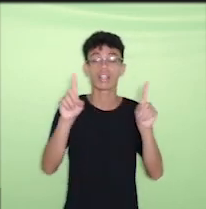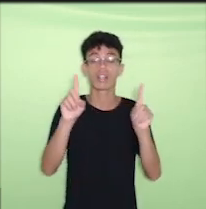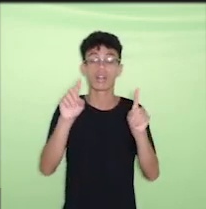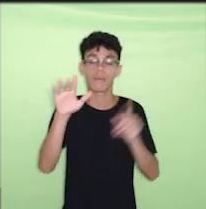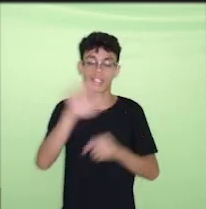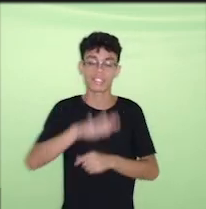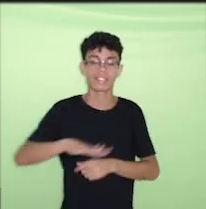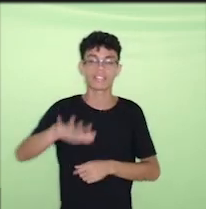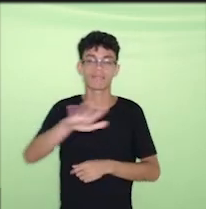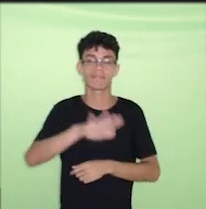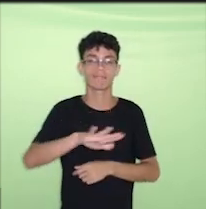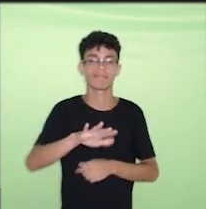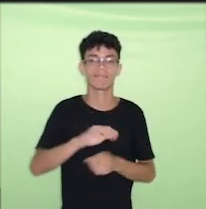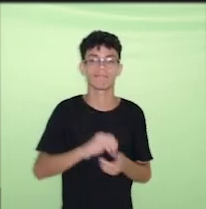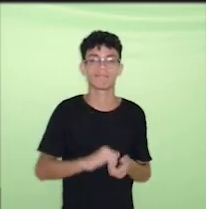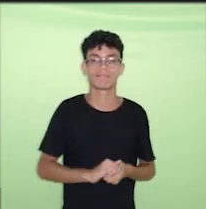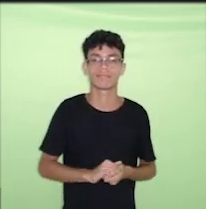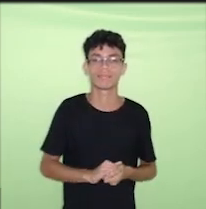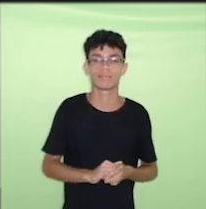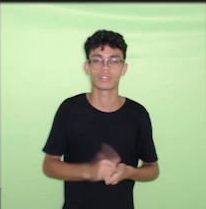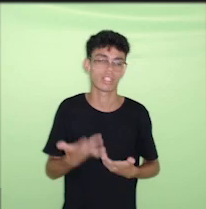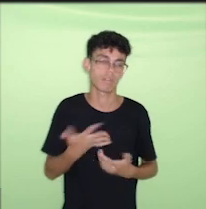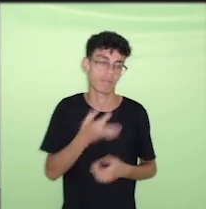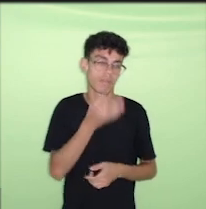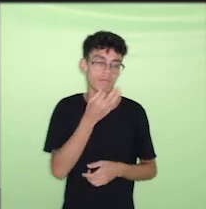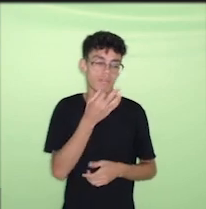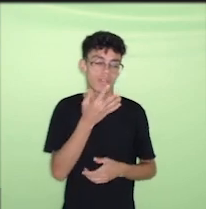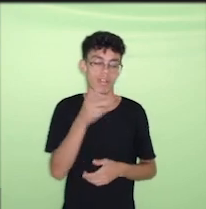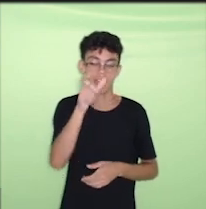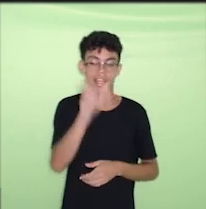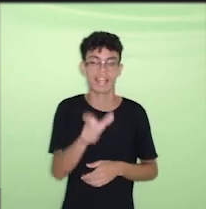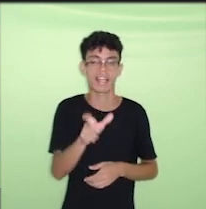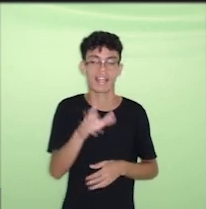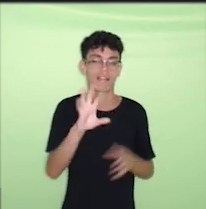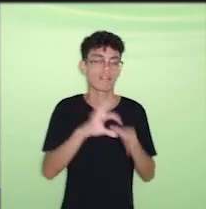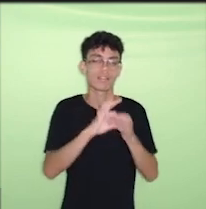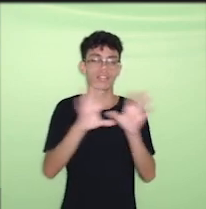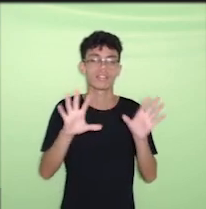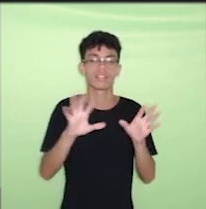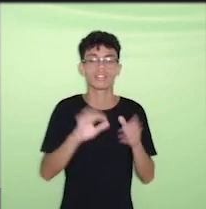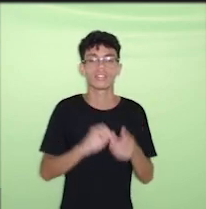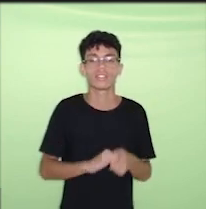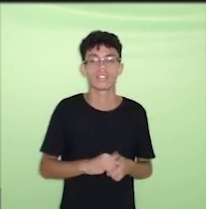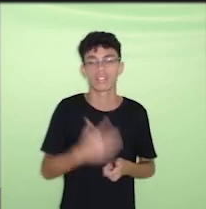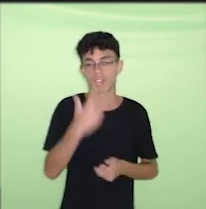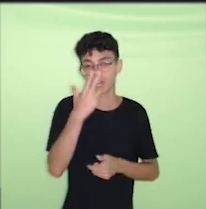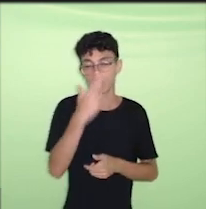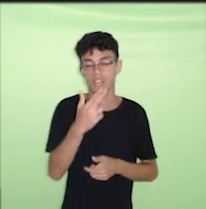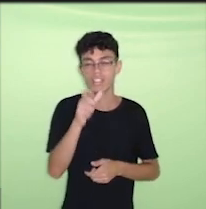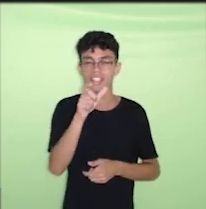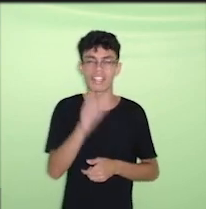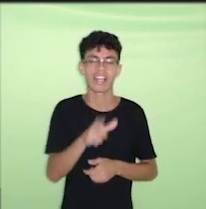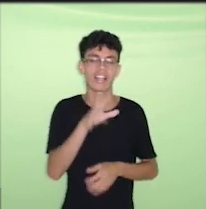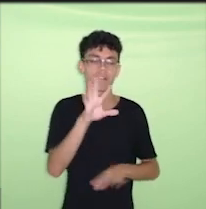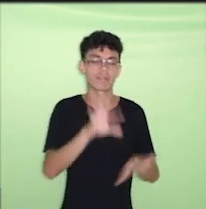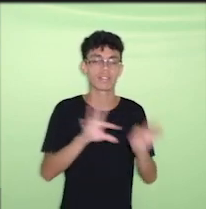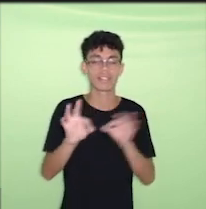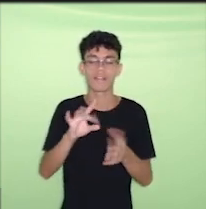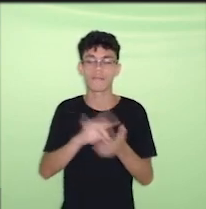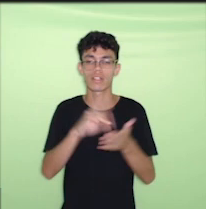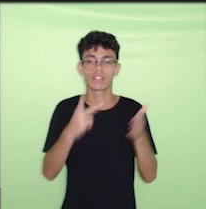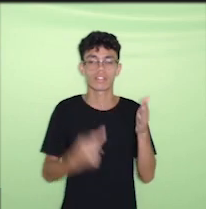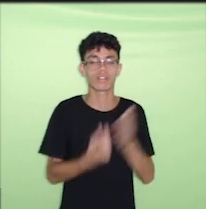sofreu esse apagamento. Entendeu? Assim, porque ela foi muito livre. E eu acho que ela é mais elaborada